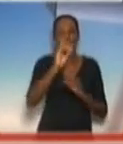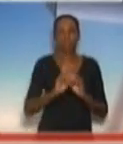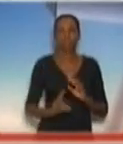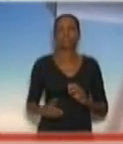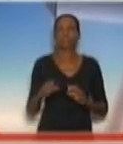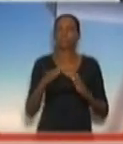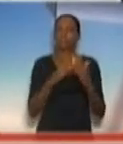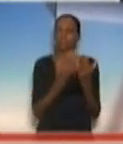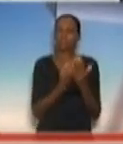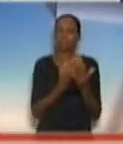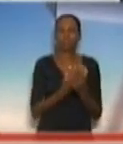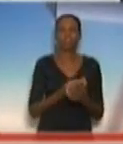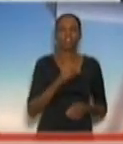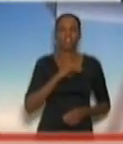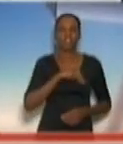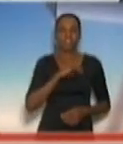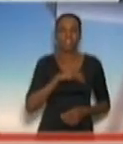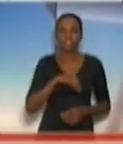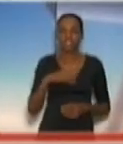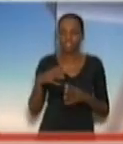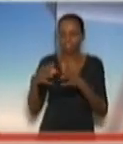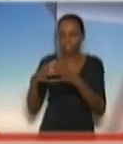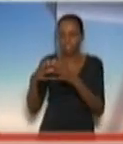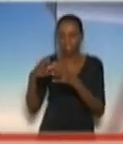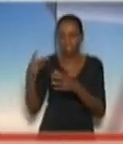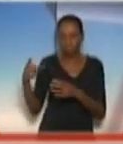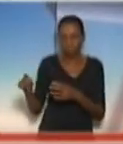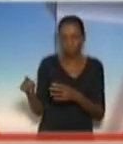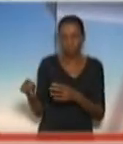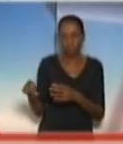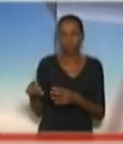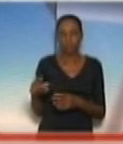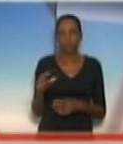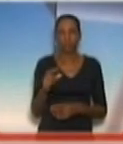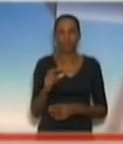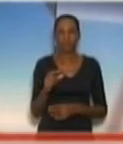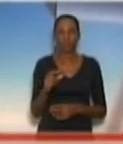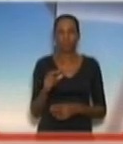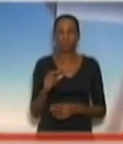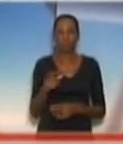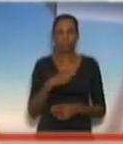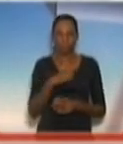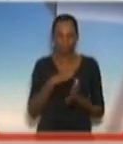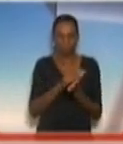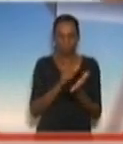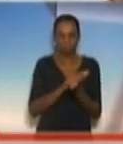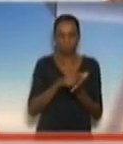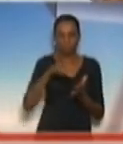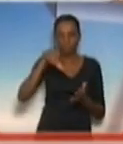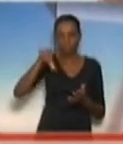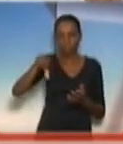o salário desse profissional é de apenas... Aqui, senhor presidente, tem aqui um holerite, olha,